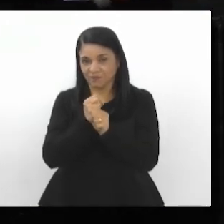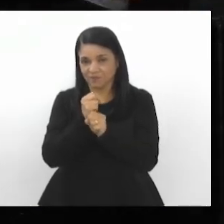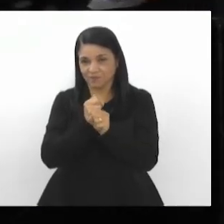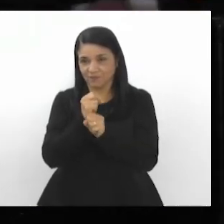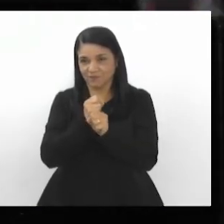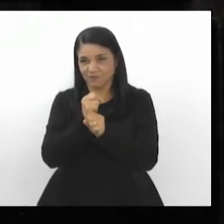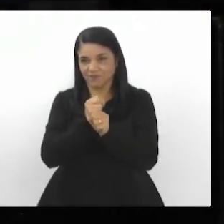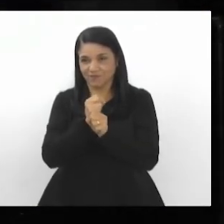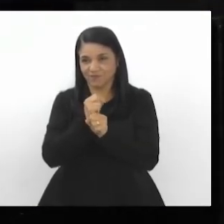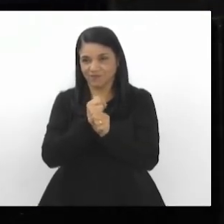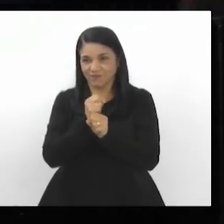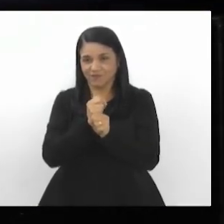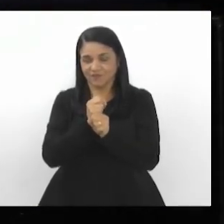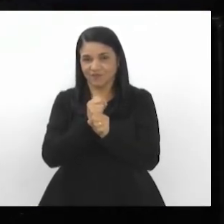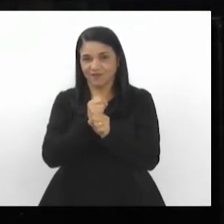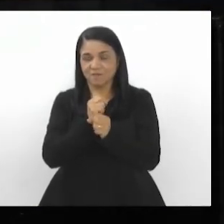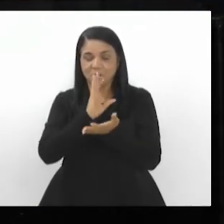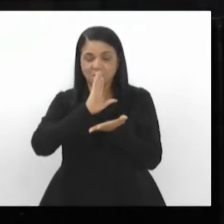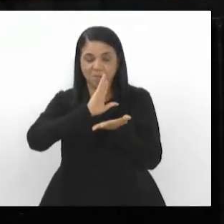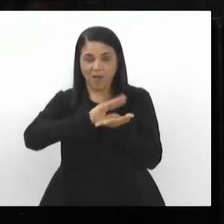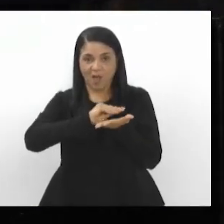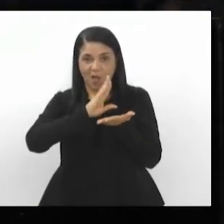pululam na pauta